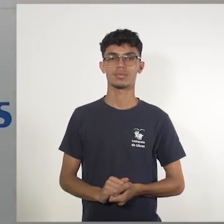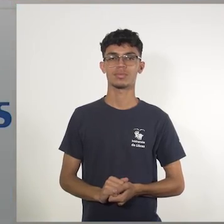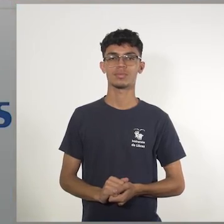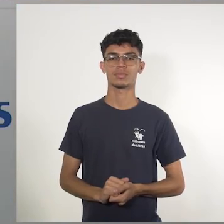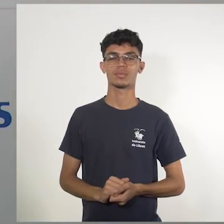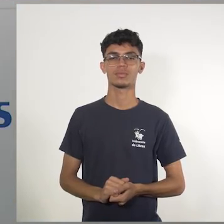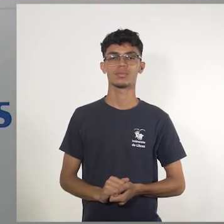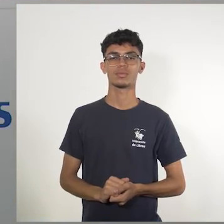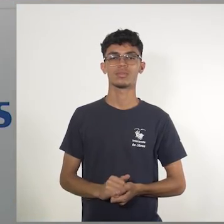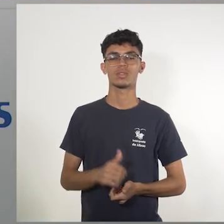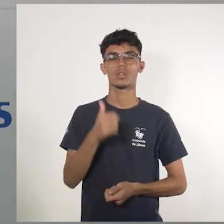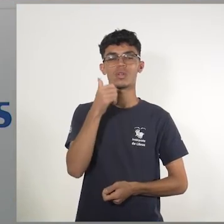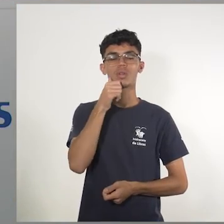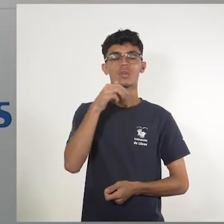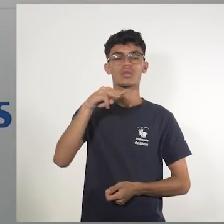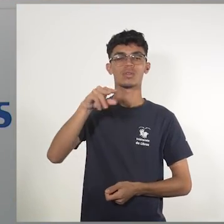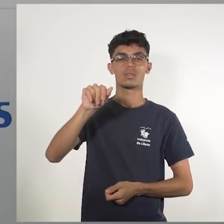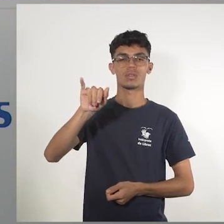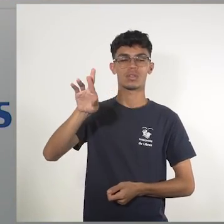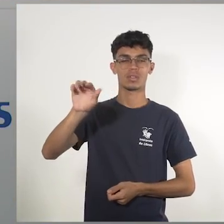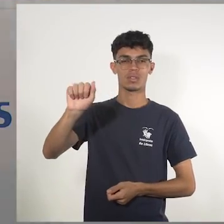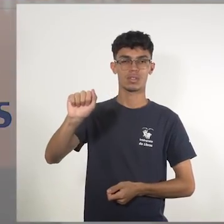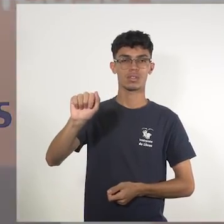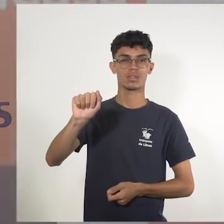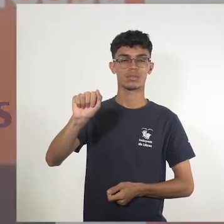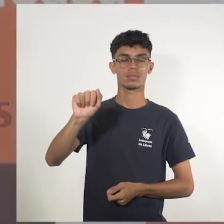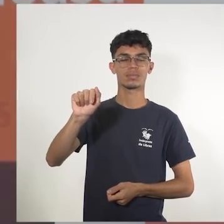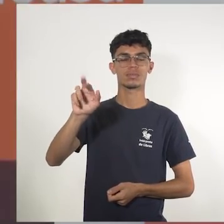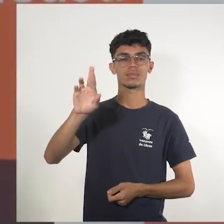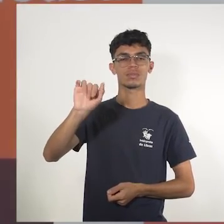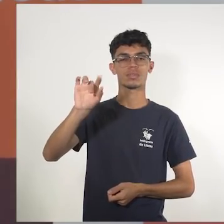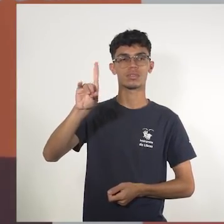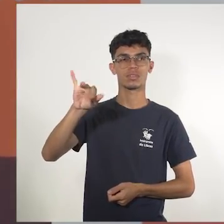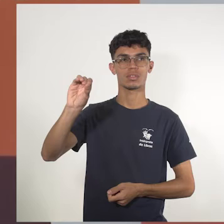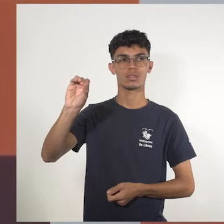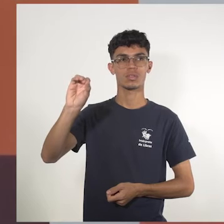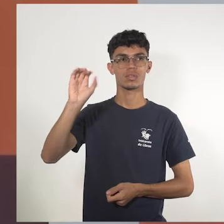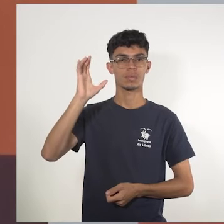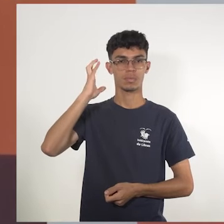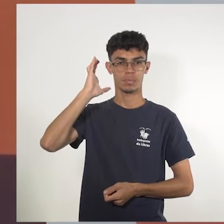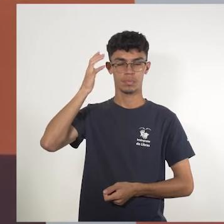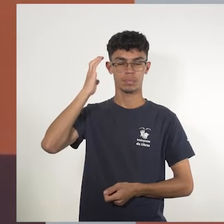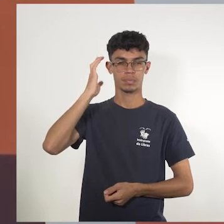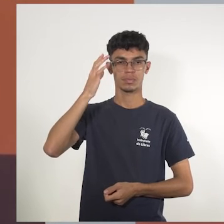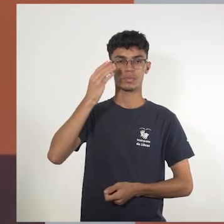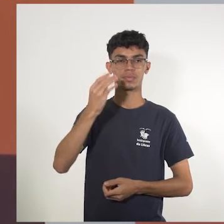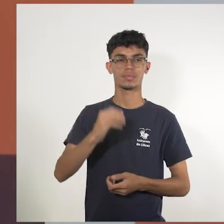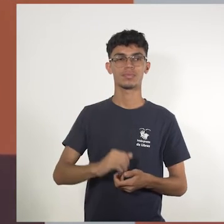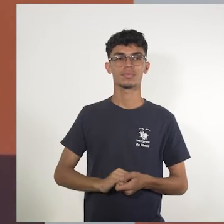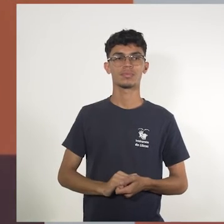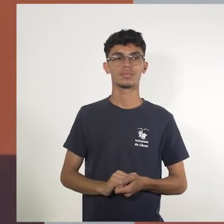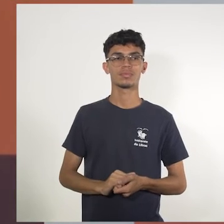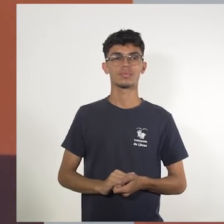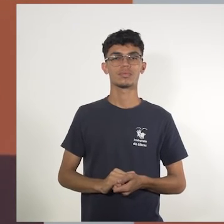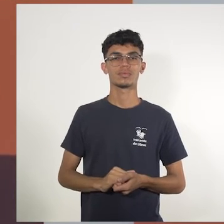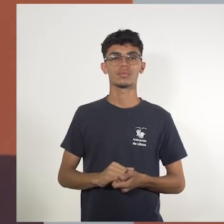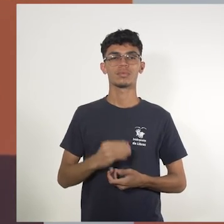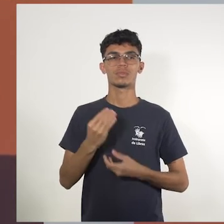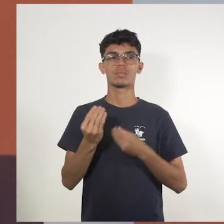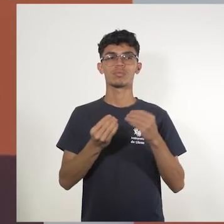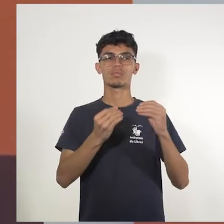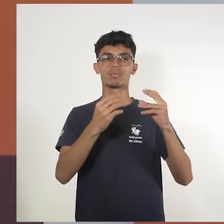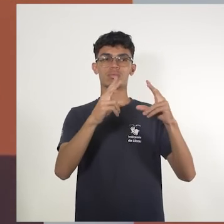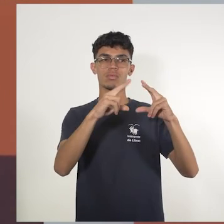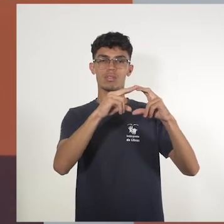A jornalista Mayra de Jaimo, da Rádio Bandeirantes. Como está o estoque da Coronavac na cidade de São Paulo? Contando